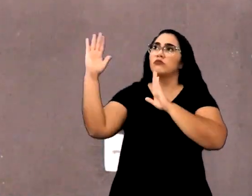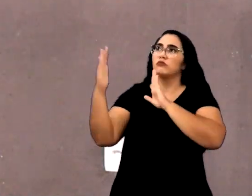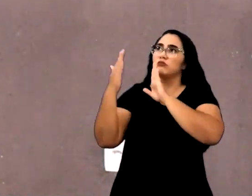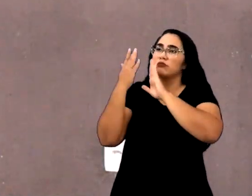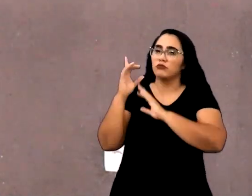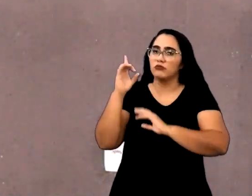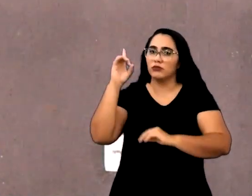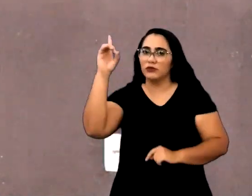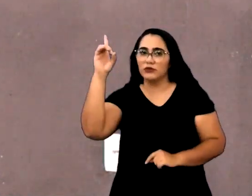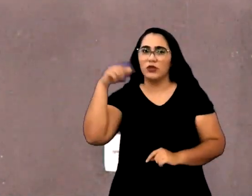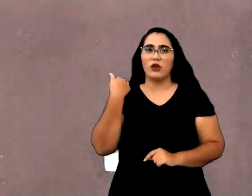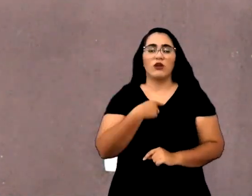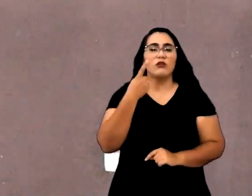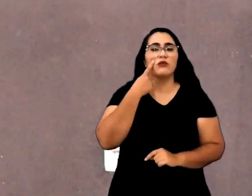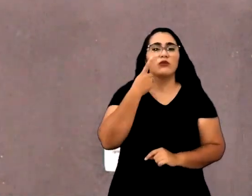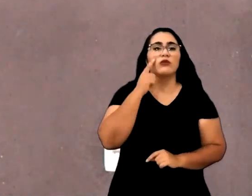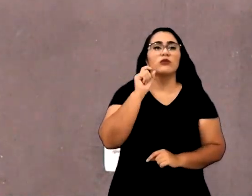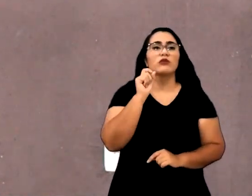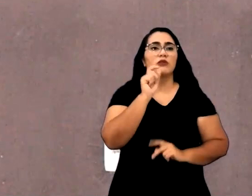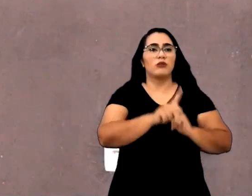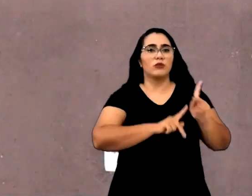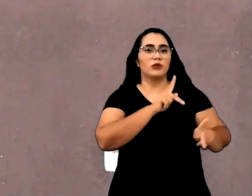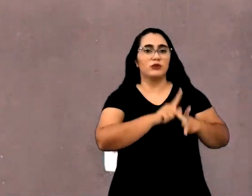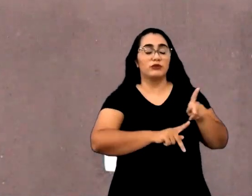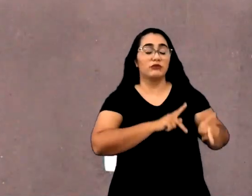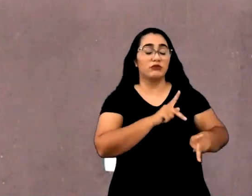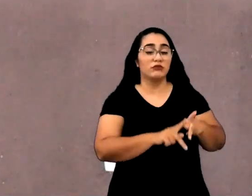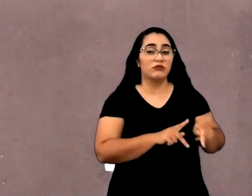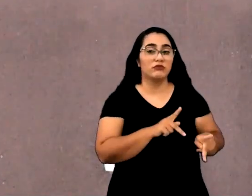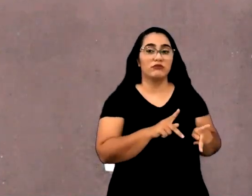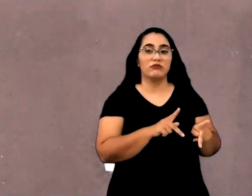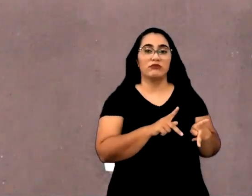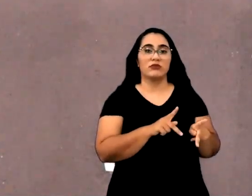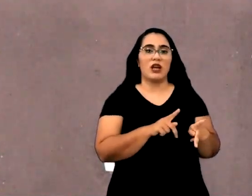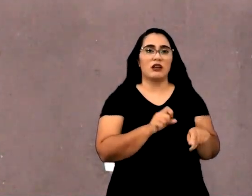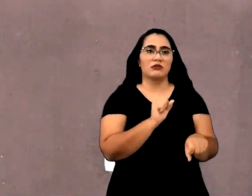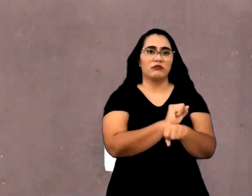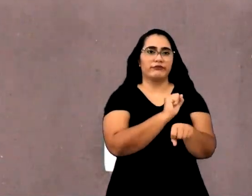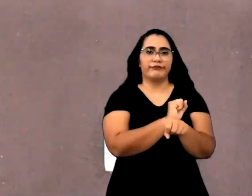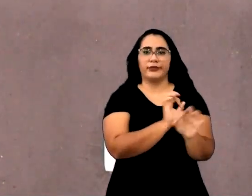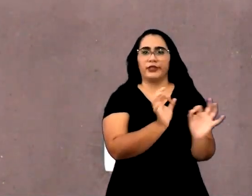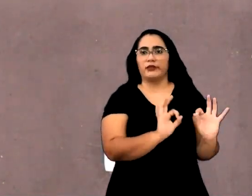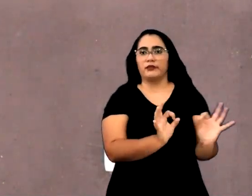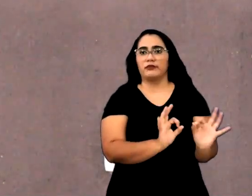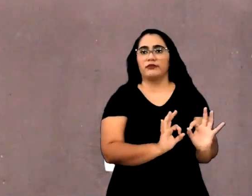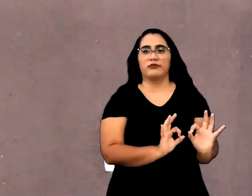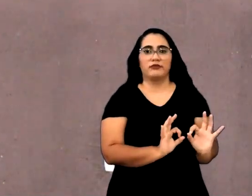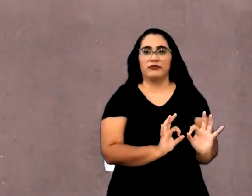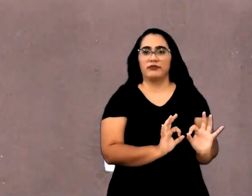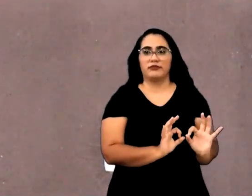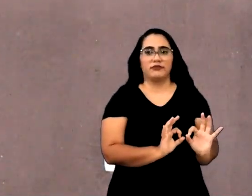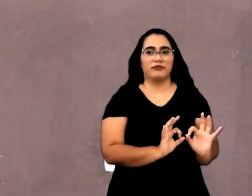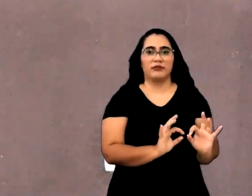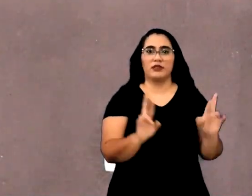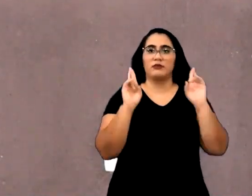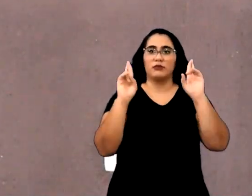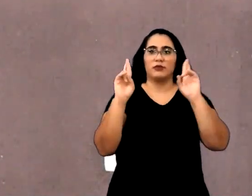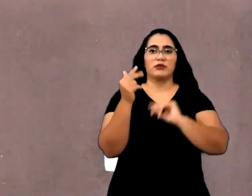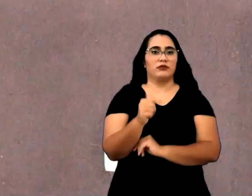Deus, a gente vê um povo que não aguardou, não esperou em